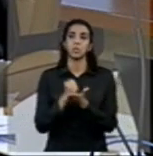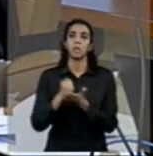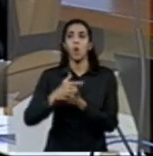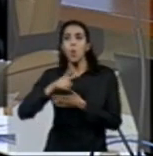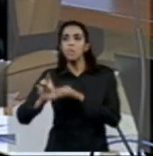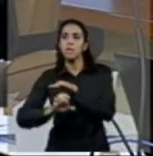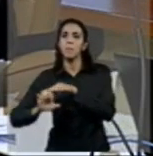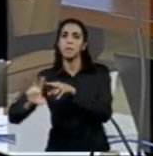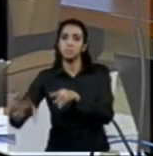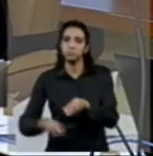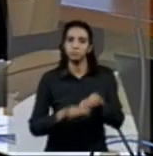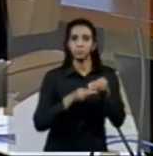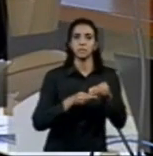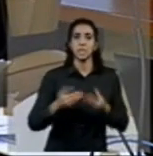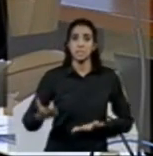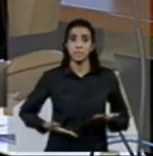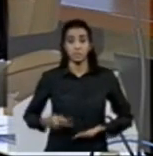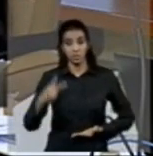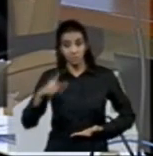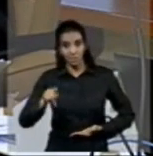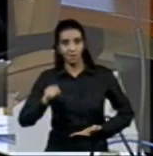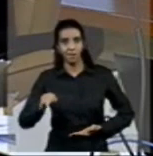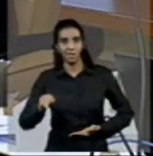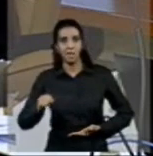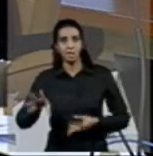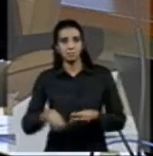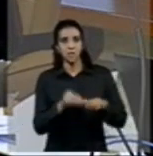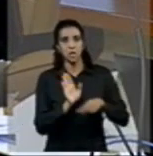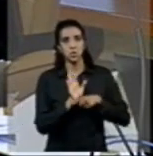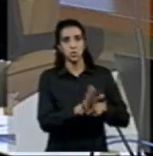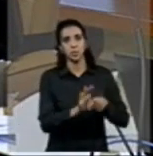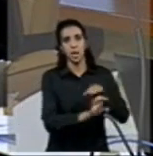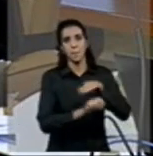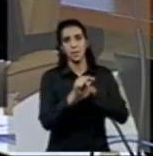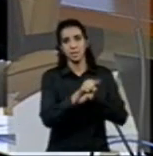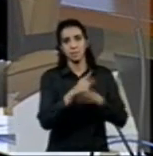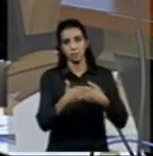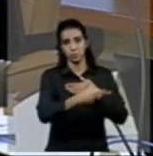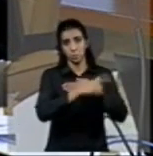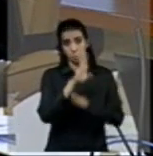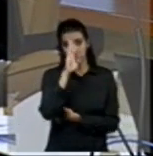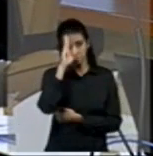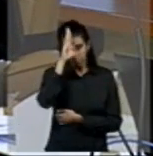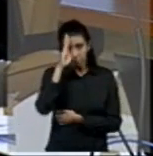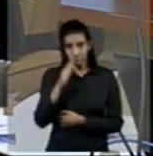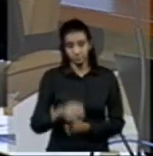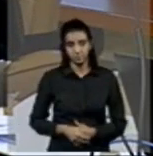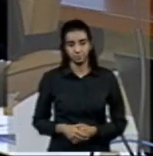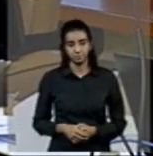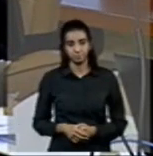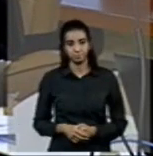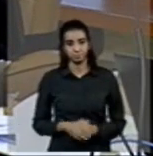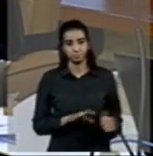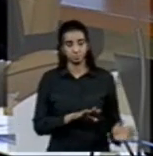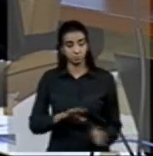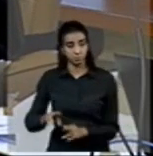na prestação do referido serviço. E nesse mesmo contexto, espraia-se prática